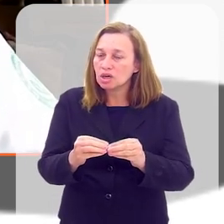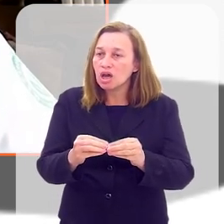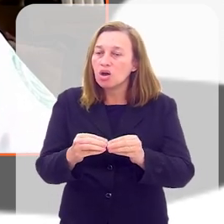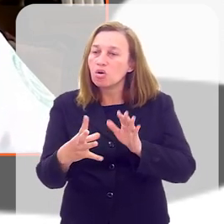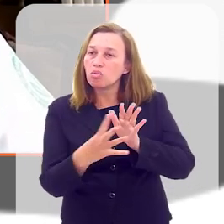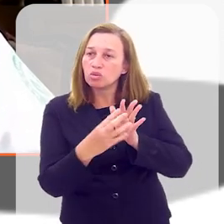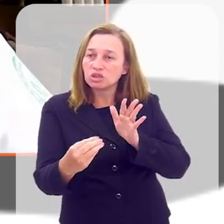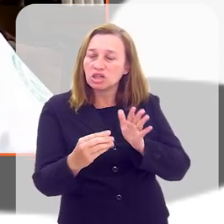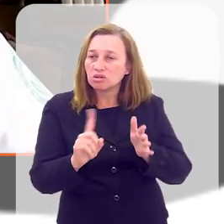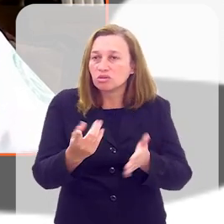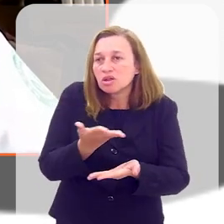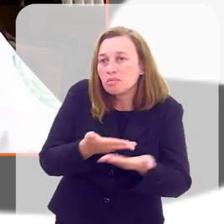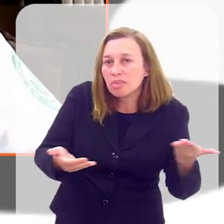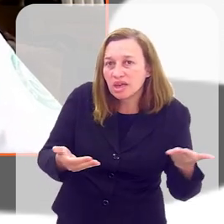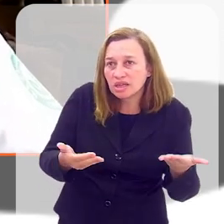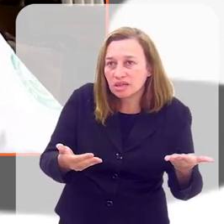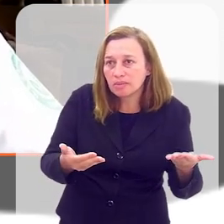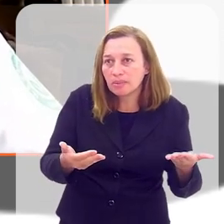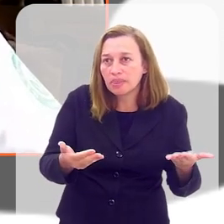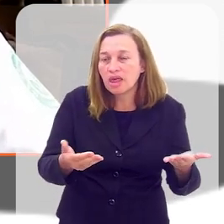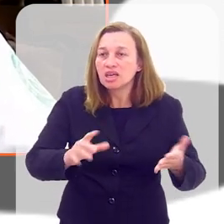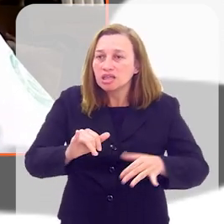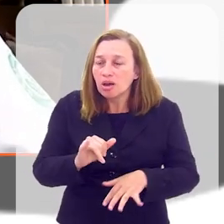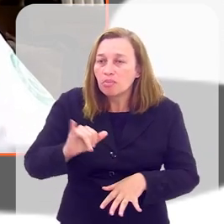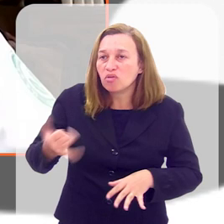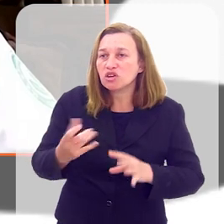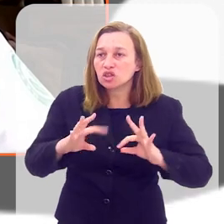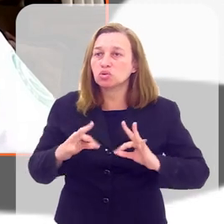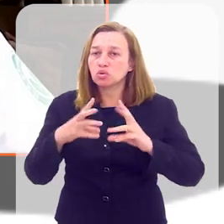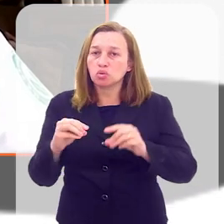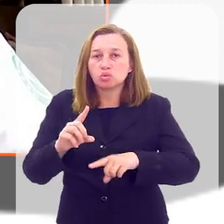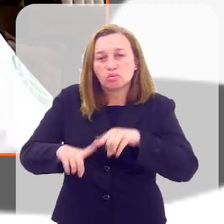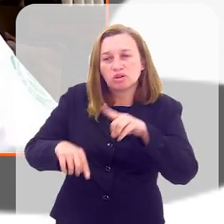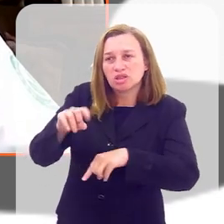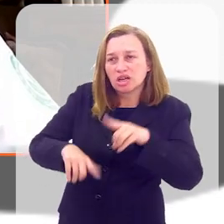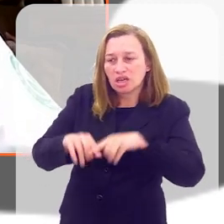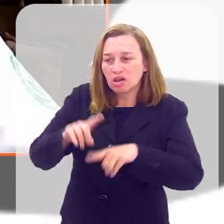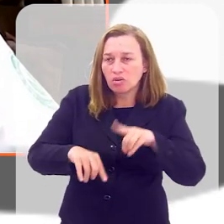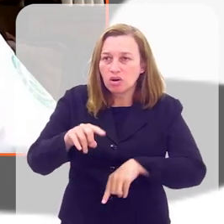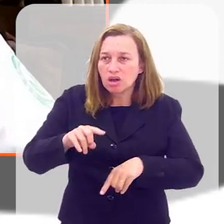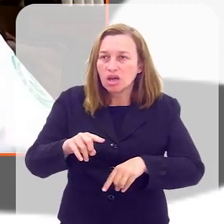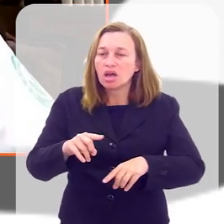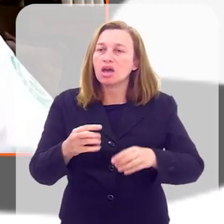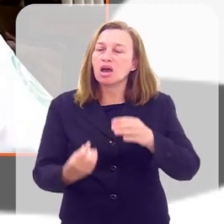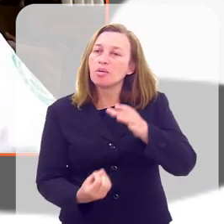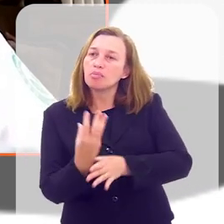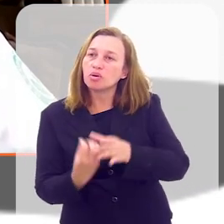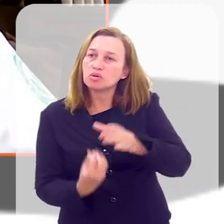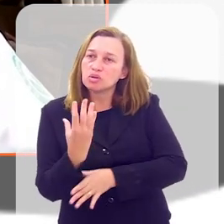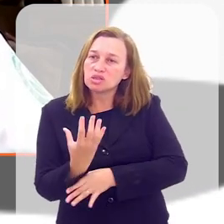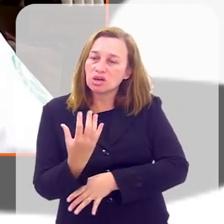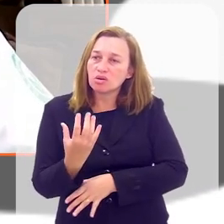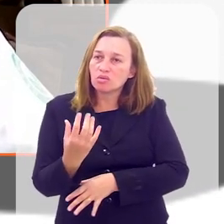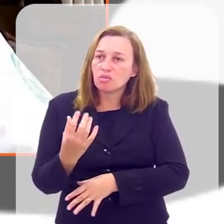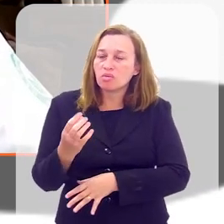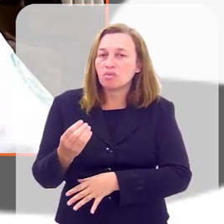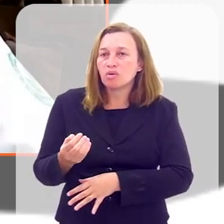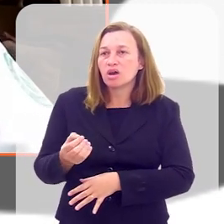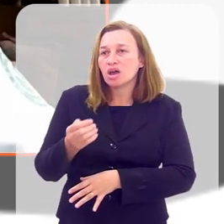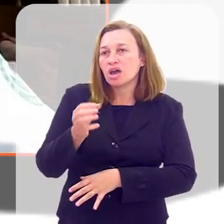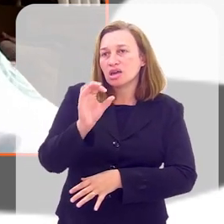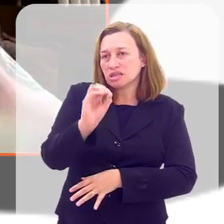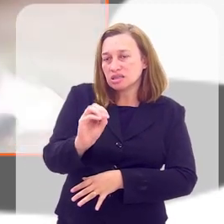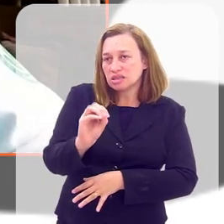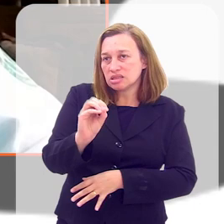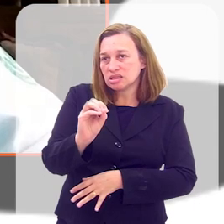dessas peças não tem perda não vai nada fora a gente aproveita Todo o material então a produção de resíduos sólidos é quase zero